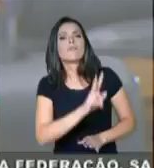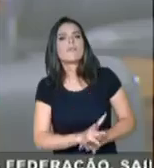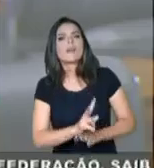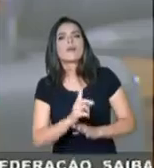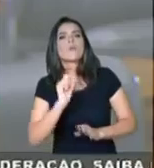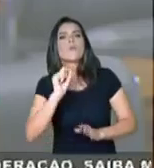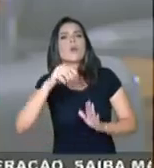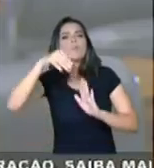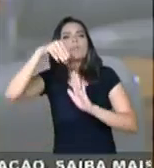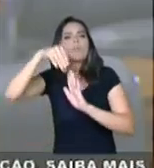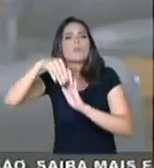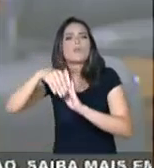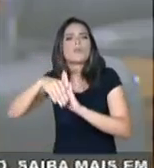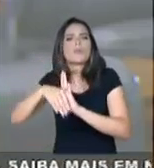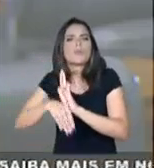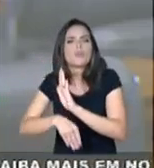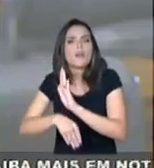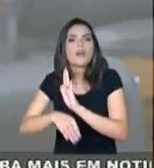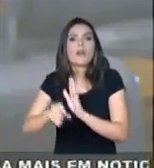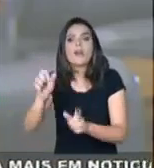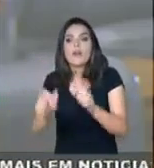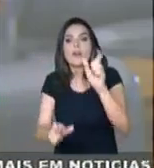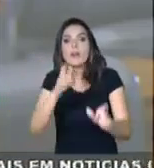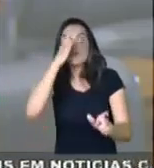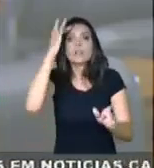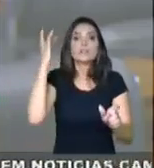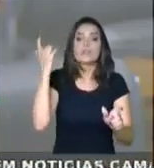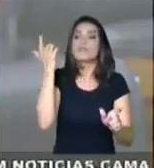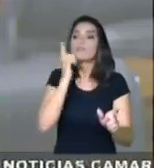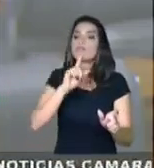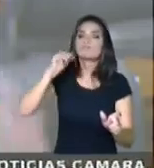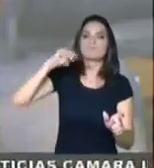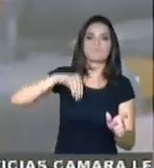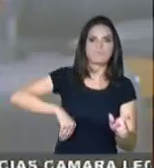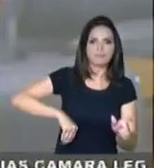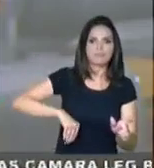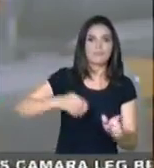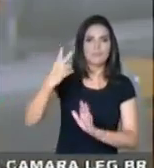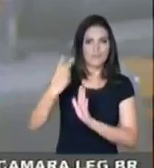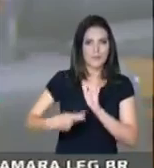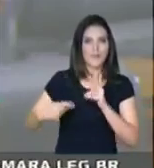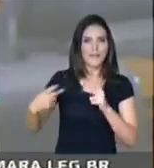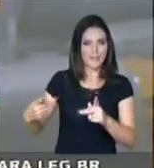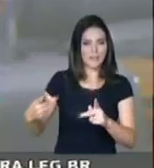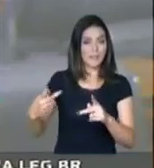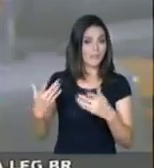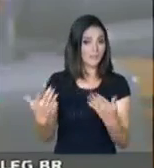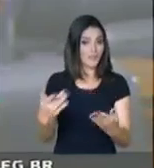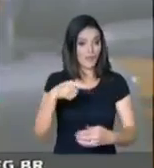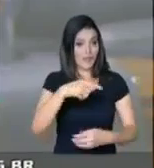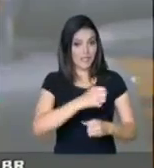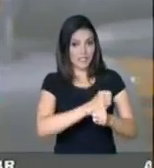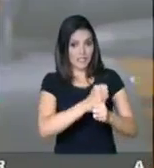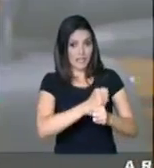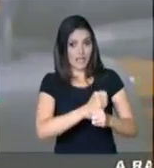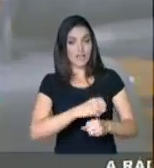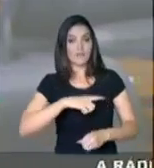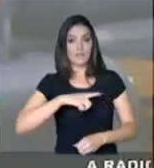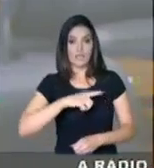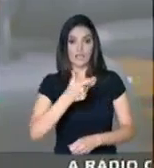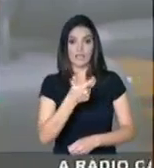queda no número de beneficiários desse programa. E esse ano nós temos